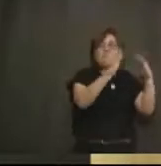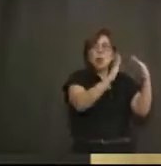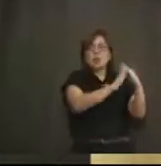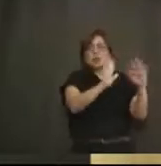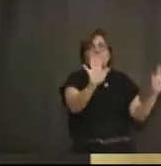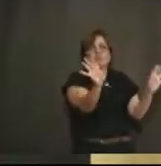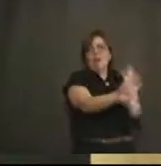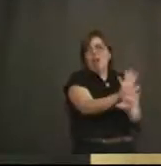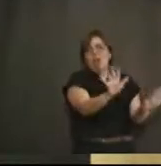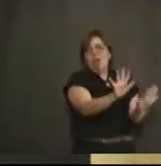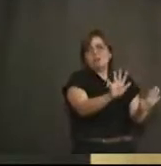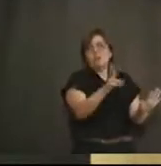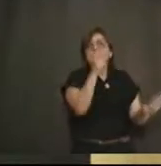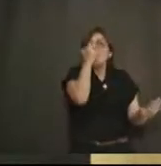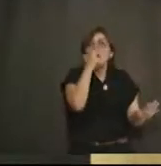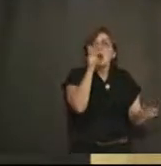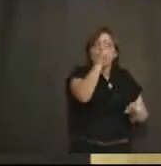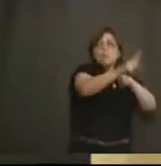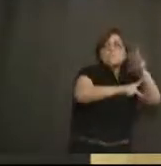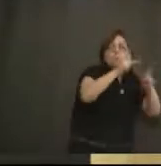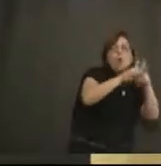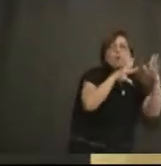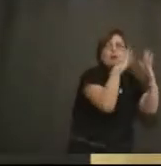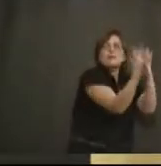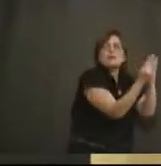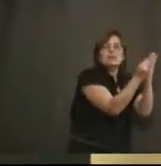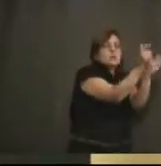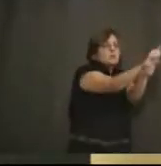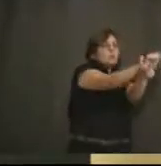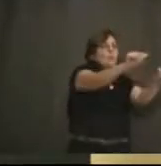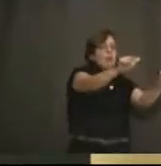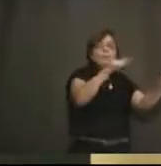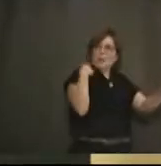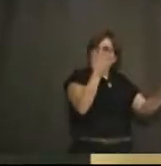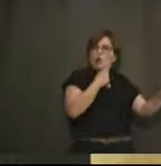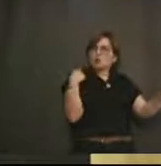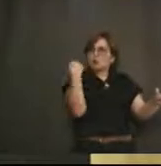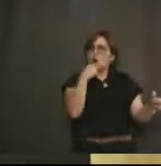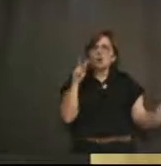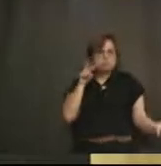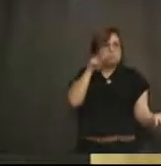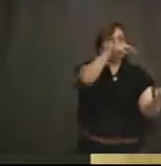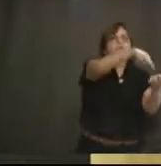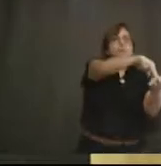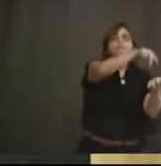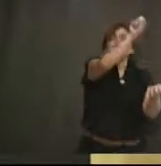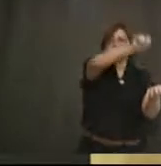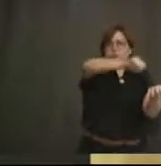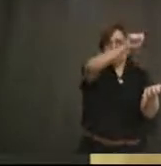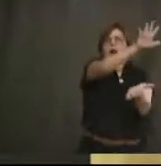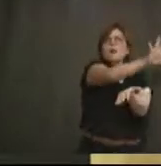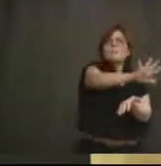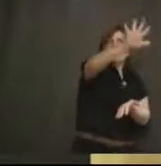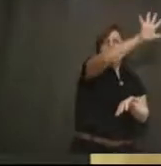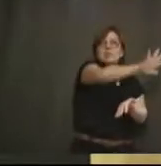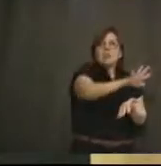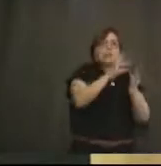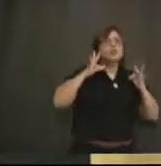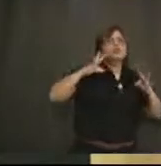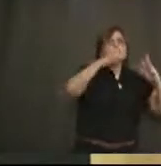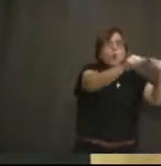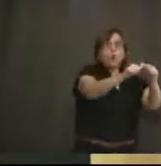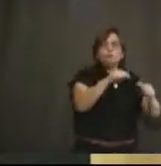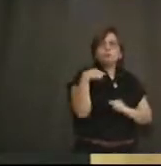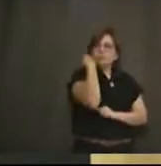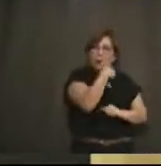Os povos da Amazônia estão aqui, o território amazônico é todo ocupado e a população que está aqui não